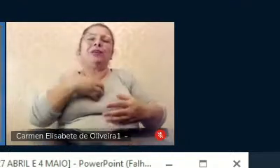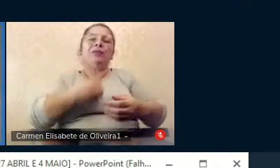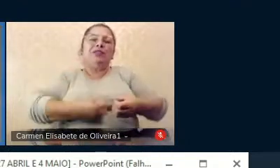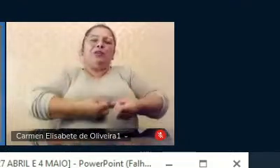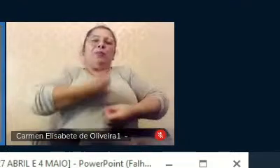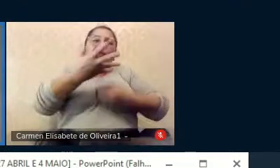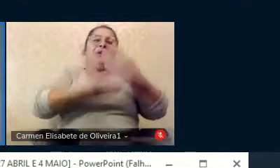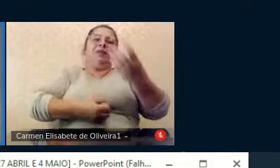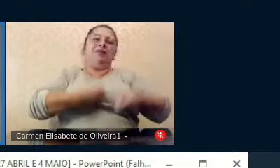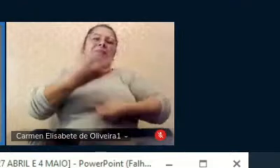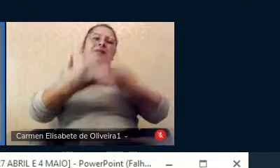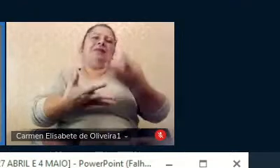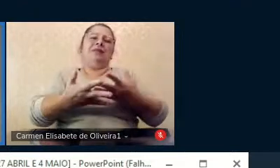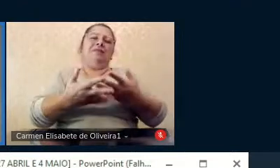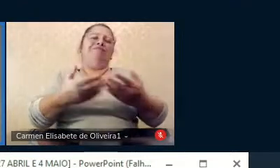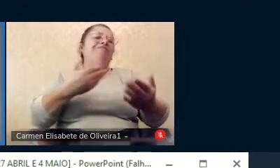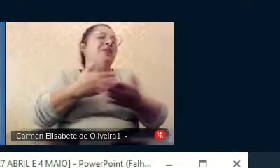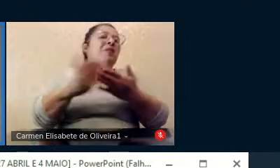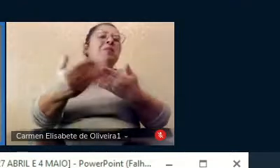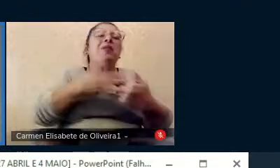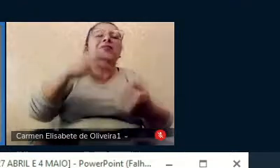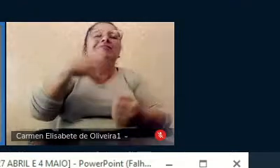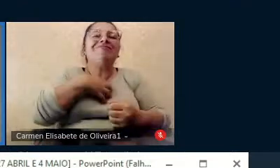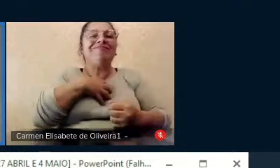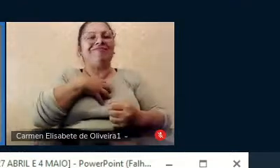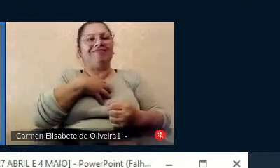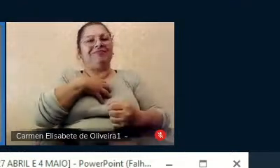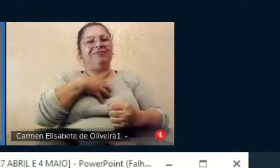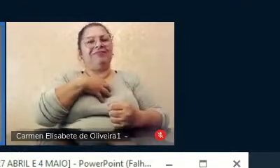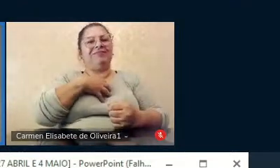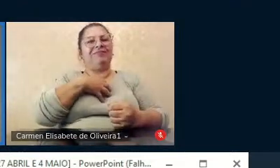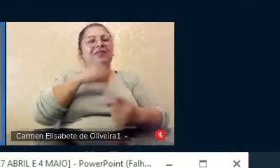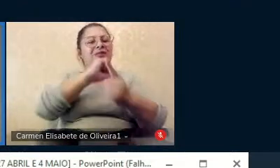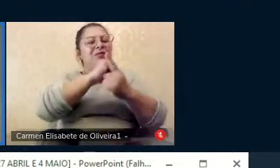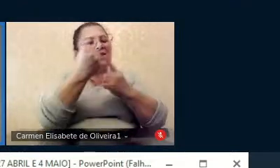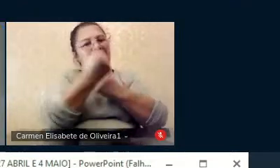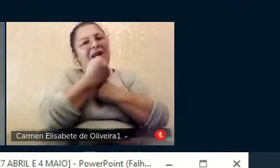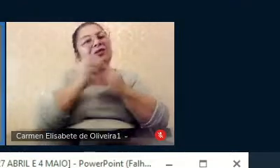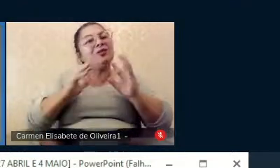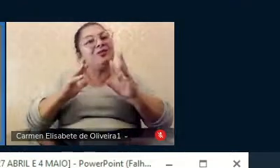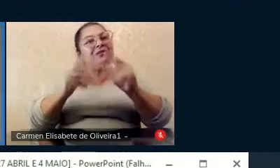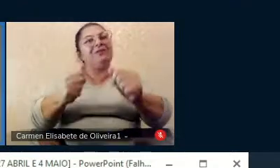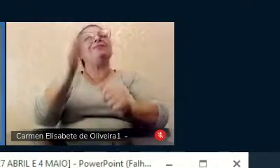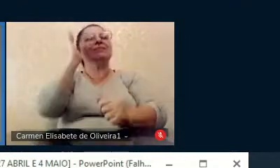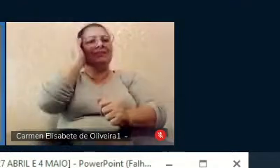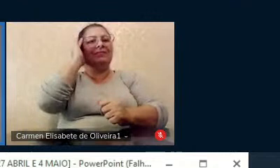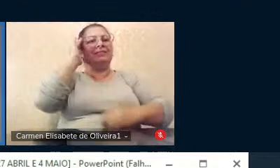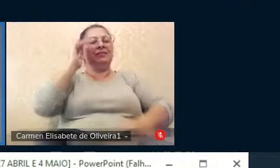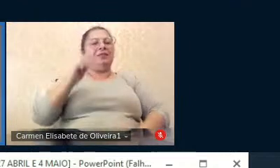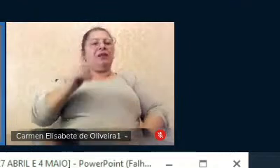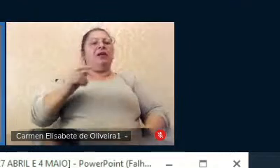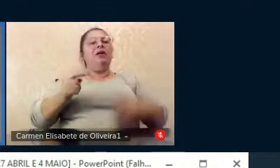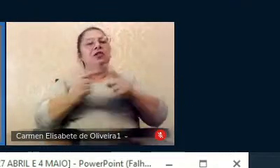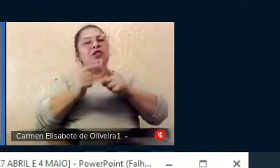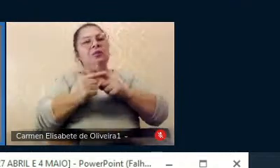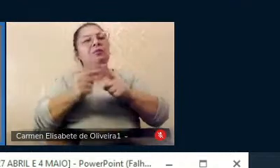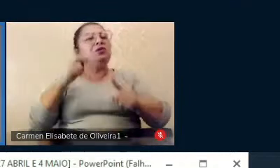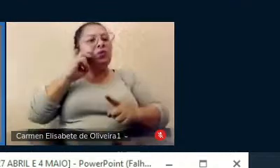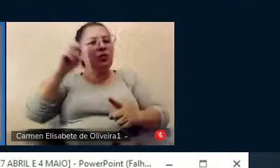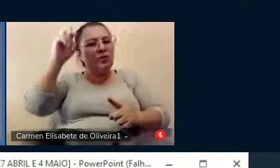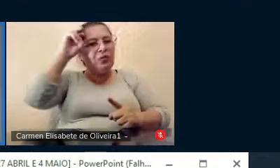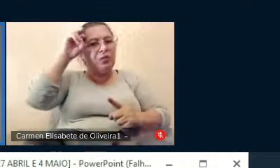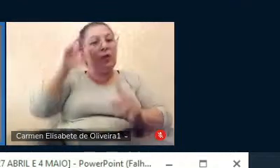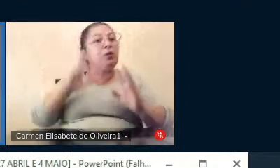seja ficcional ou dramático, em todos os níveis de uma sociedade, em todos os tipos de cultura, porque todas